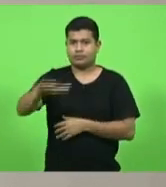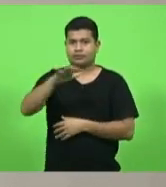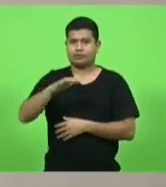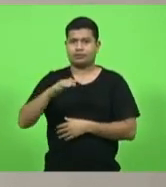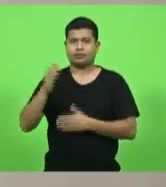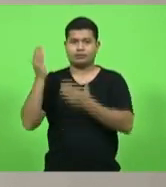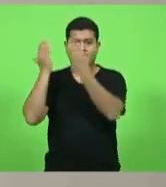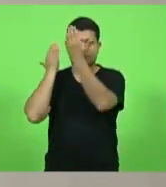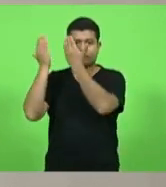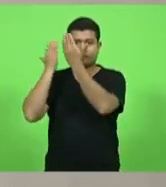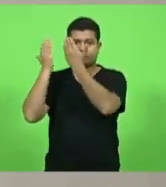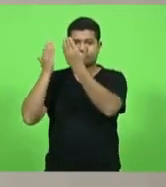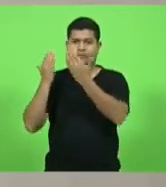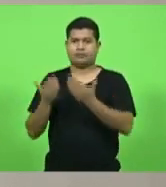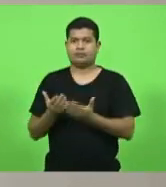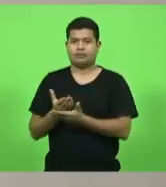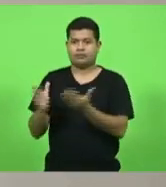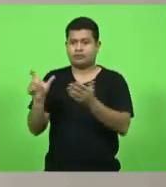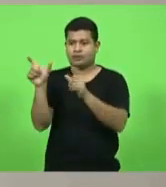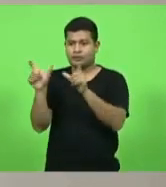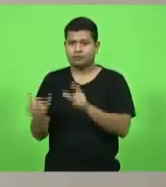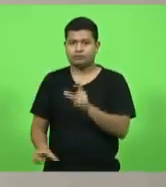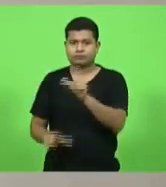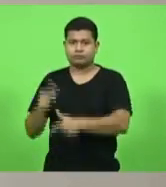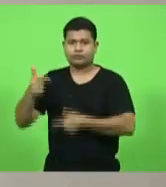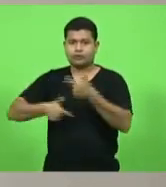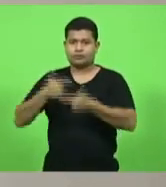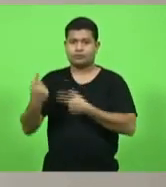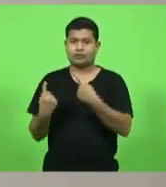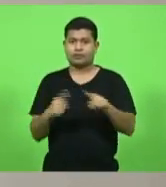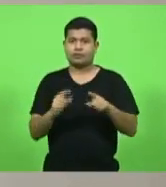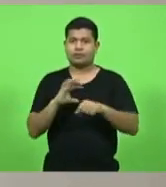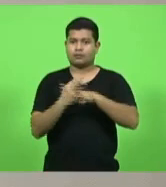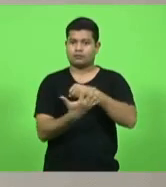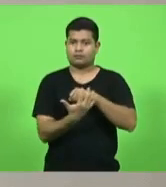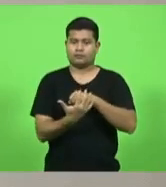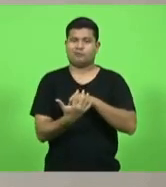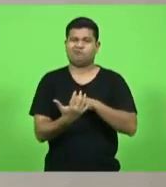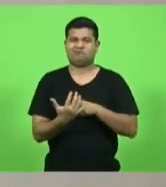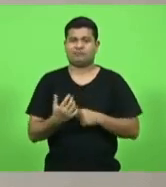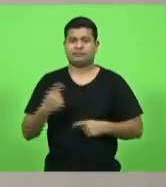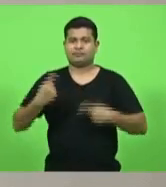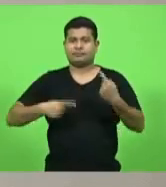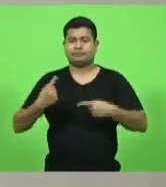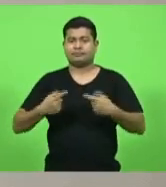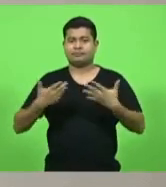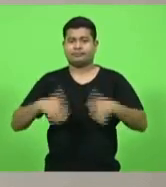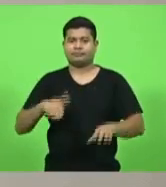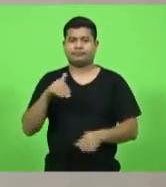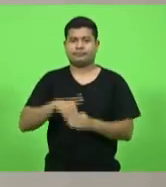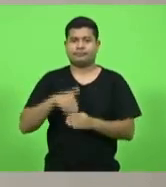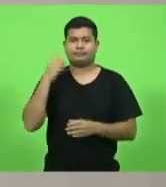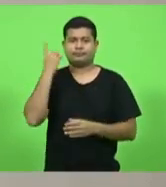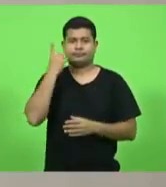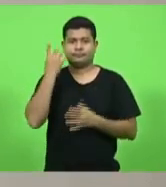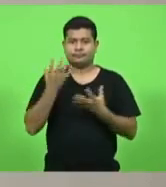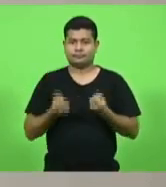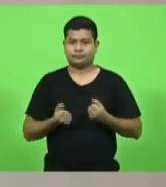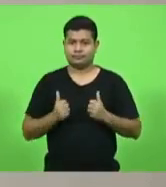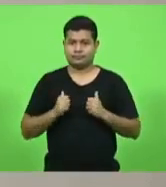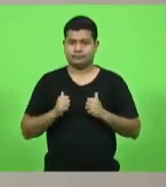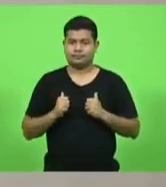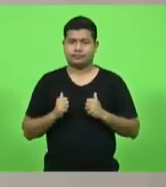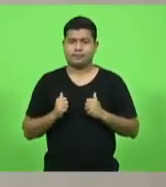Psicologia de Santa Catarina pelos psicólogos envolvidos no enfrentamento do Covid-19. Em discussão. Não havendo quem queira discutir, em